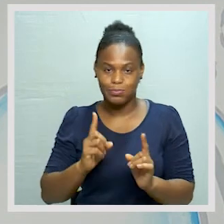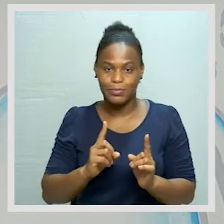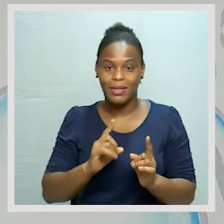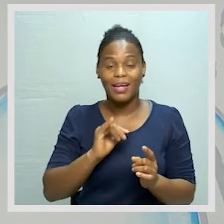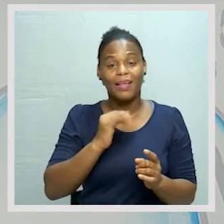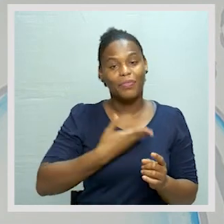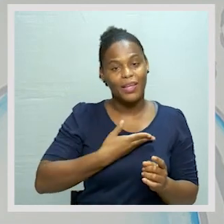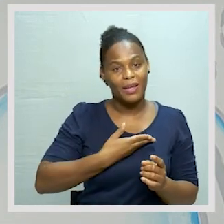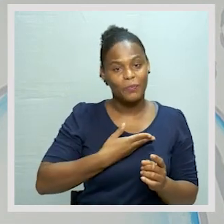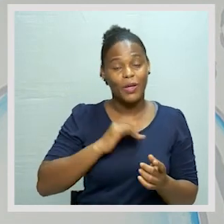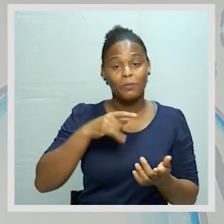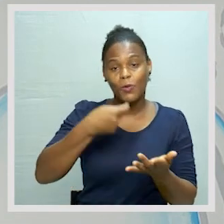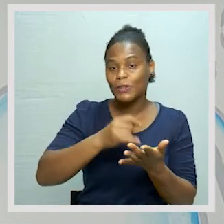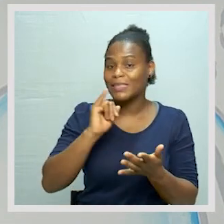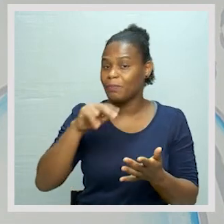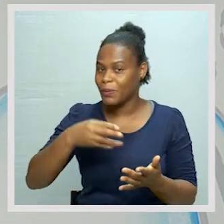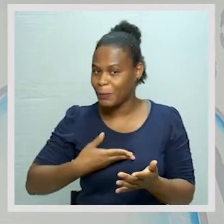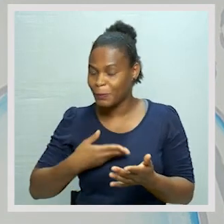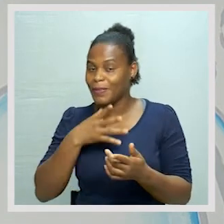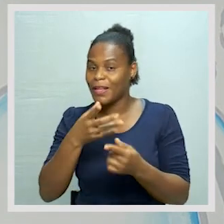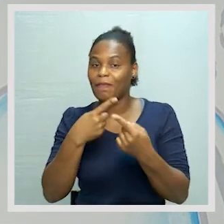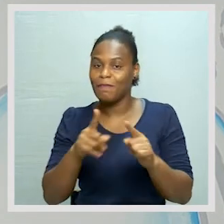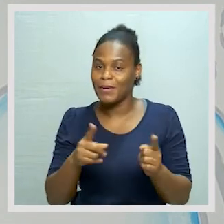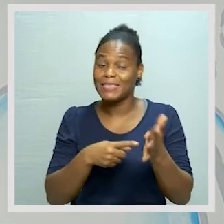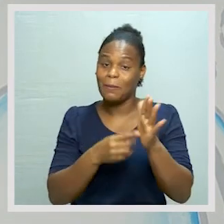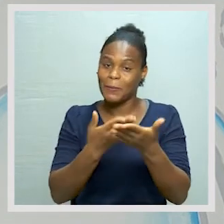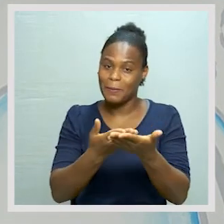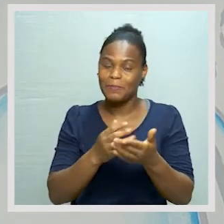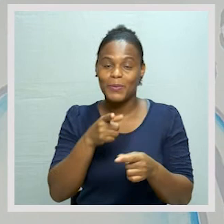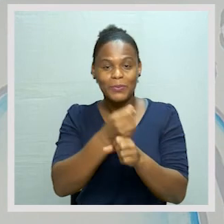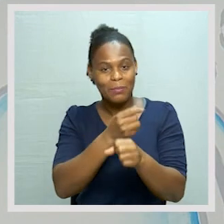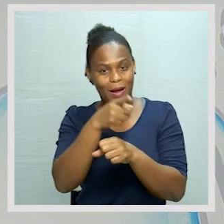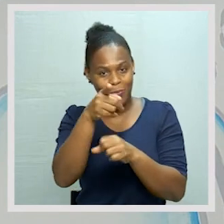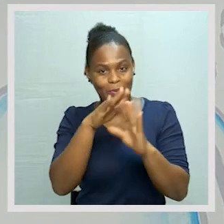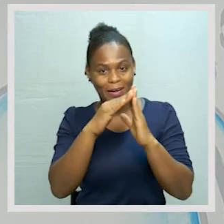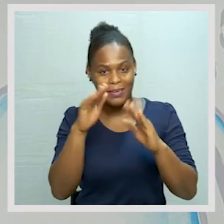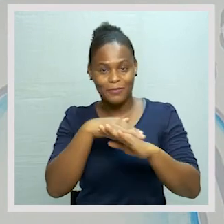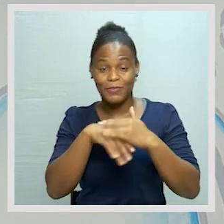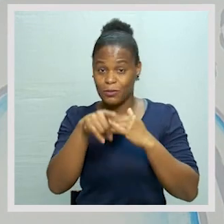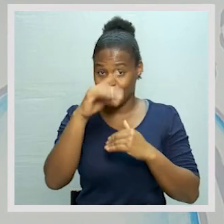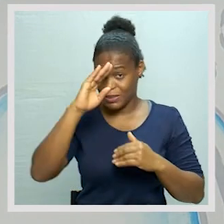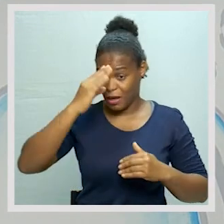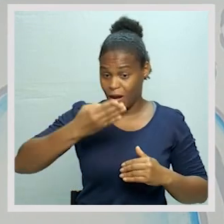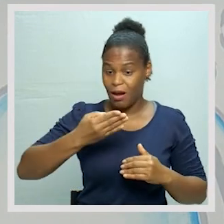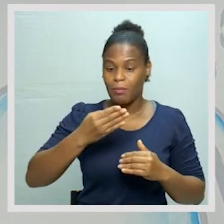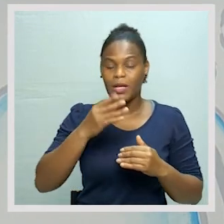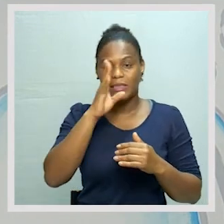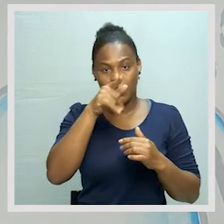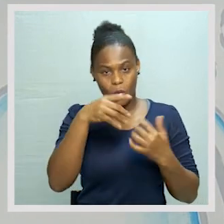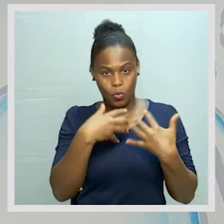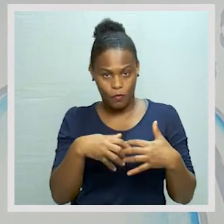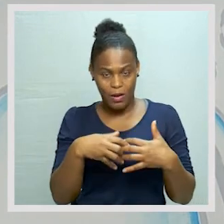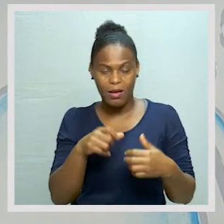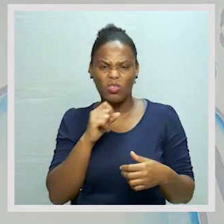impostos diretos e indiretos e diferenciá-los. Este é o trabalho que vocês têm que fazer em casa. Vocês sabem, se tiverem